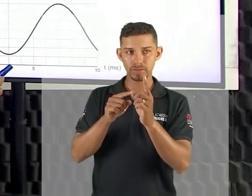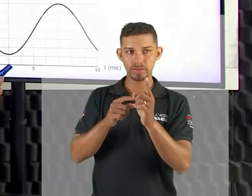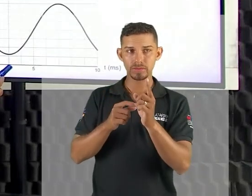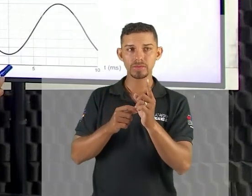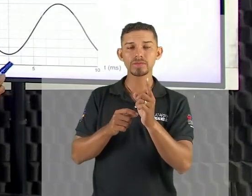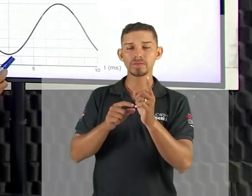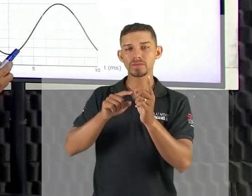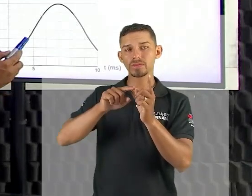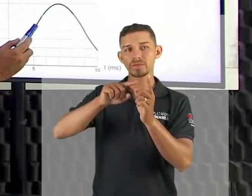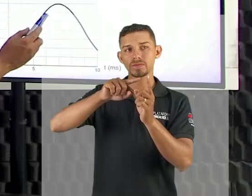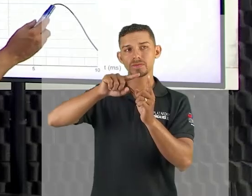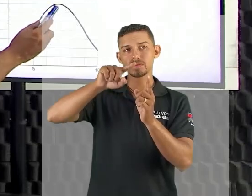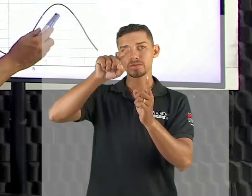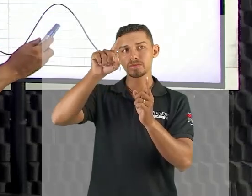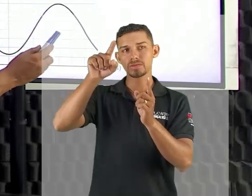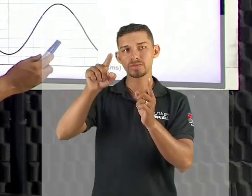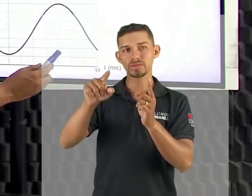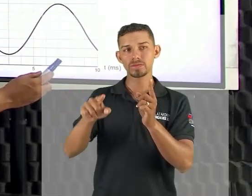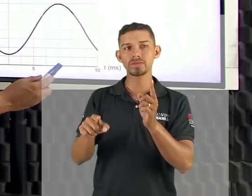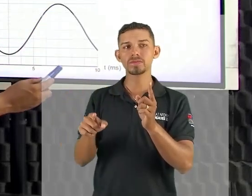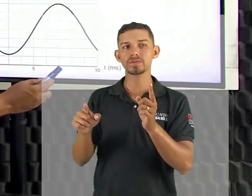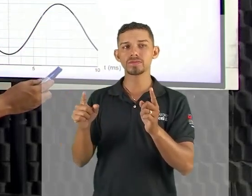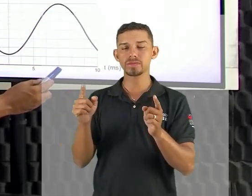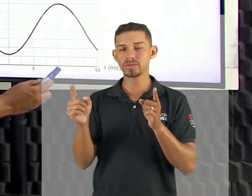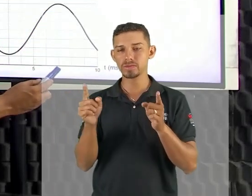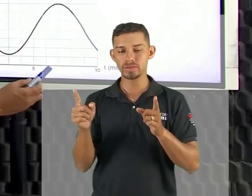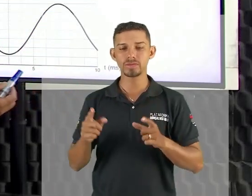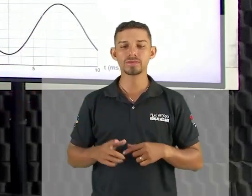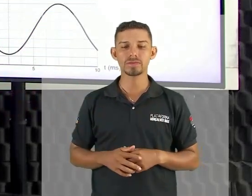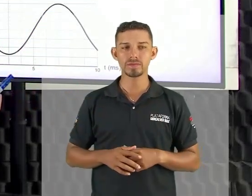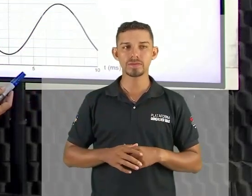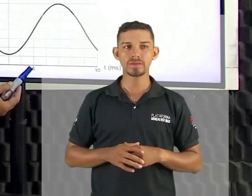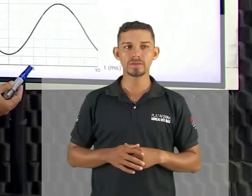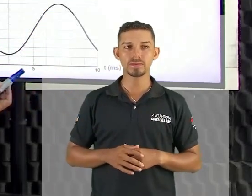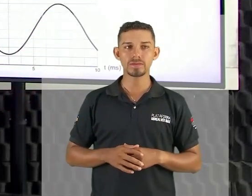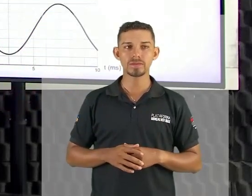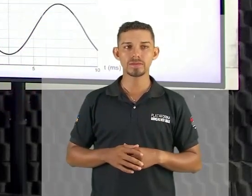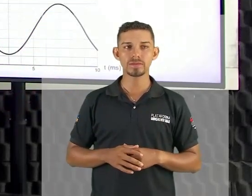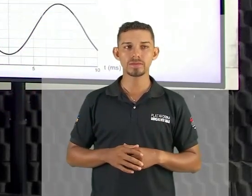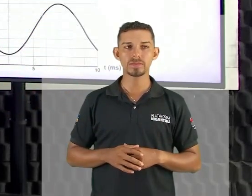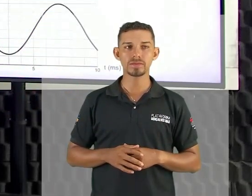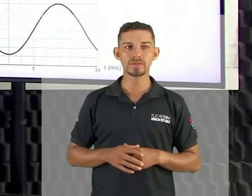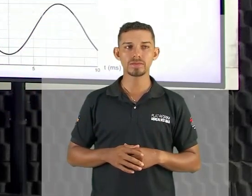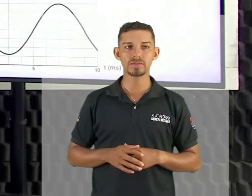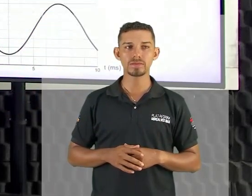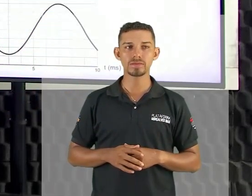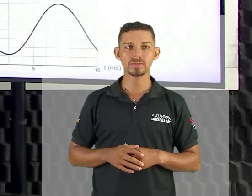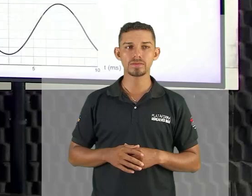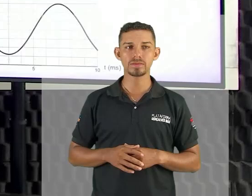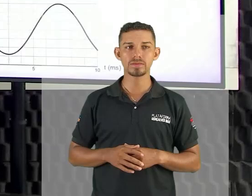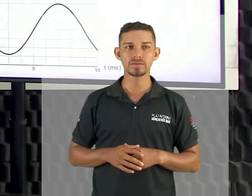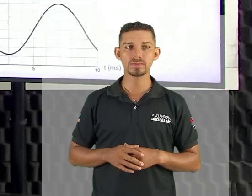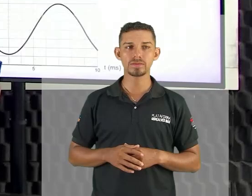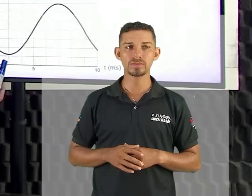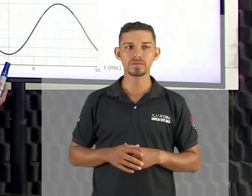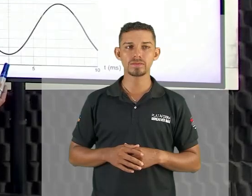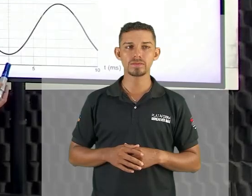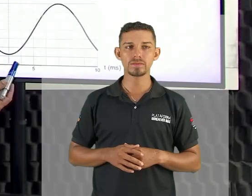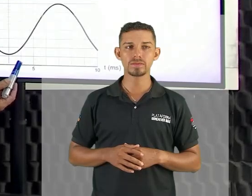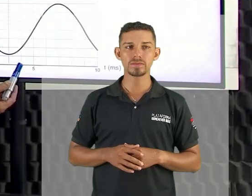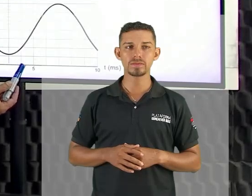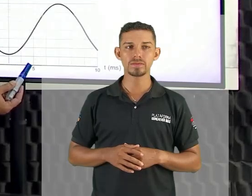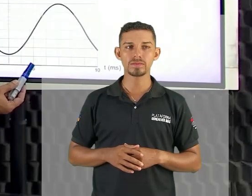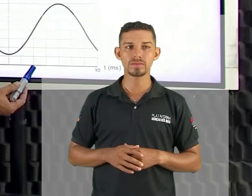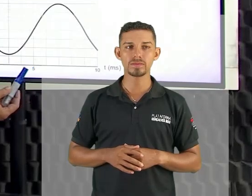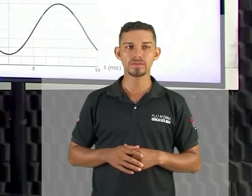bem aqui ó e aqui o ponto mais alto é esse outro valor então bem Aqui é o 5 eu tenho ó 1 2